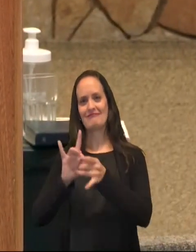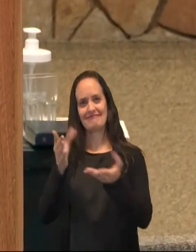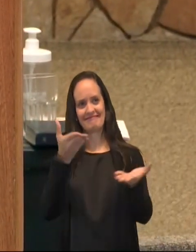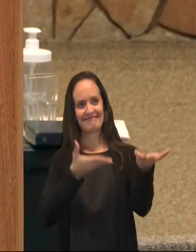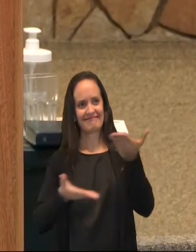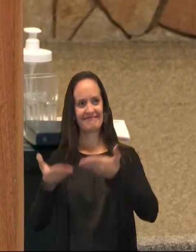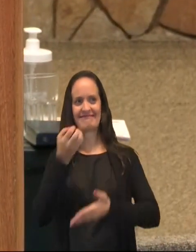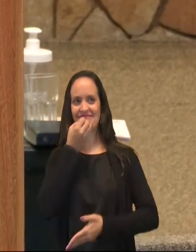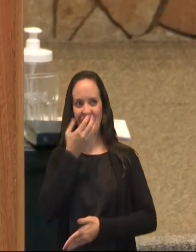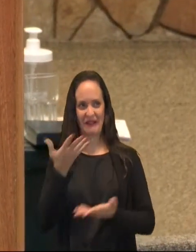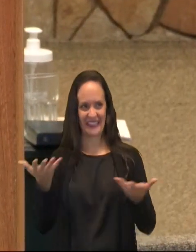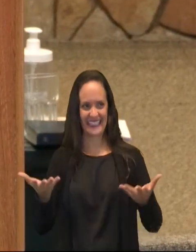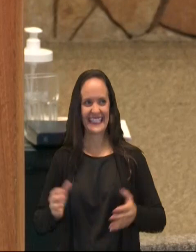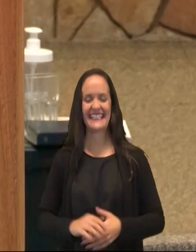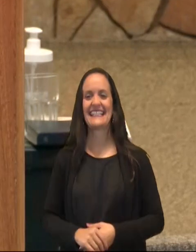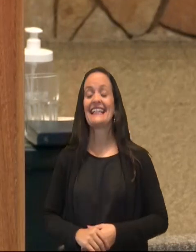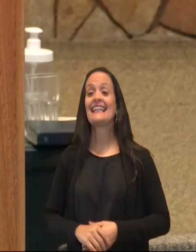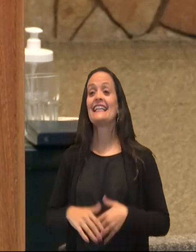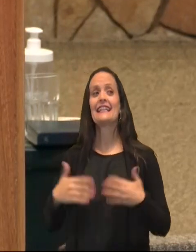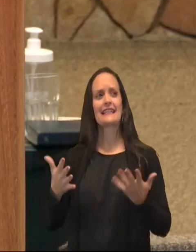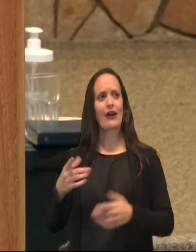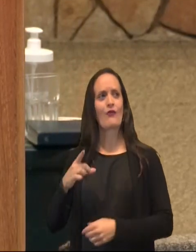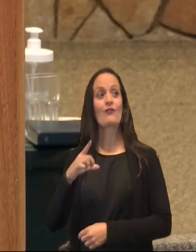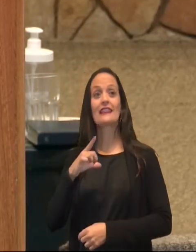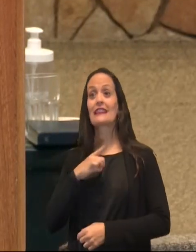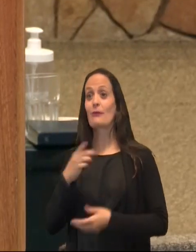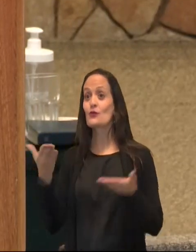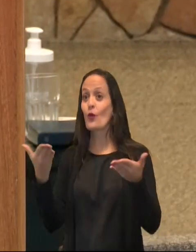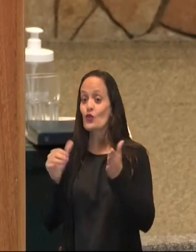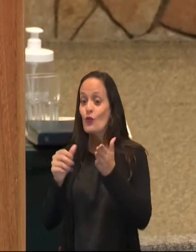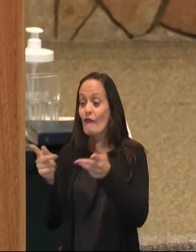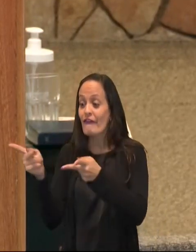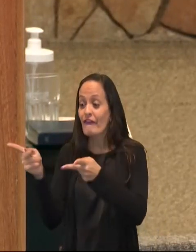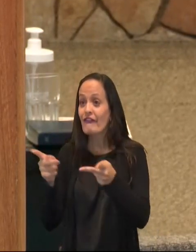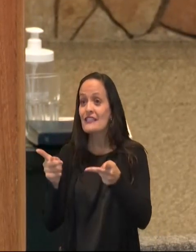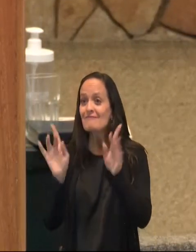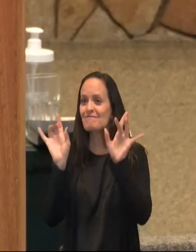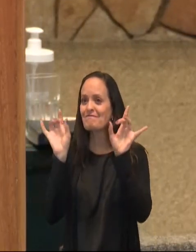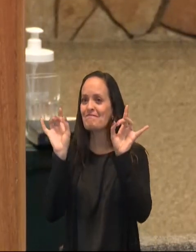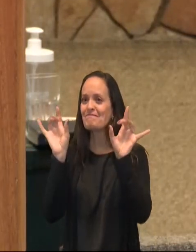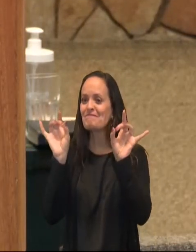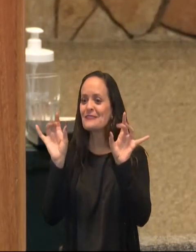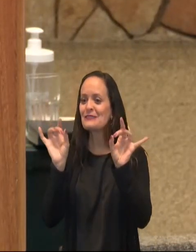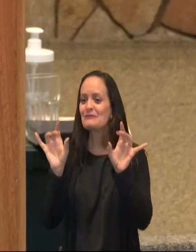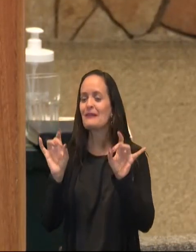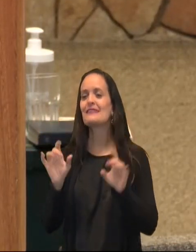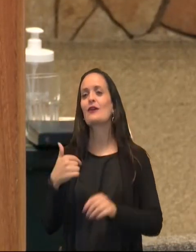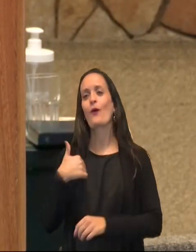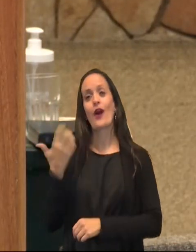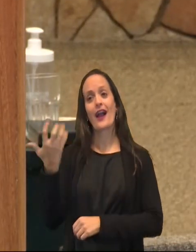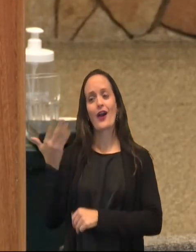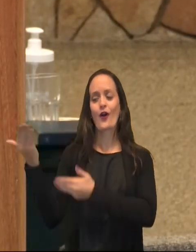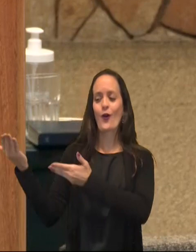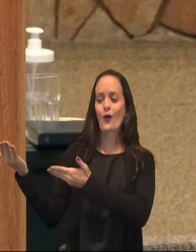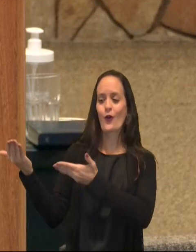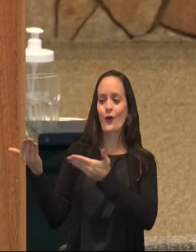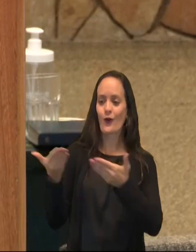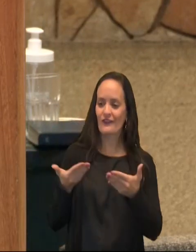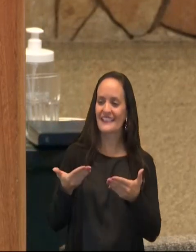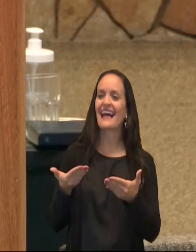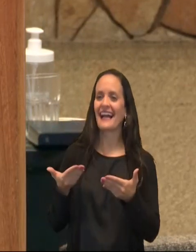né? Temos um visitante ilustre nesta manhã, queremos convidá-los para vir à frente, é o